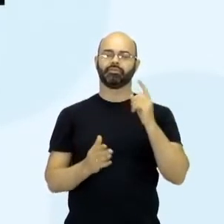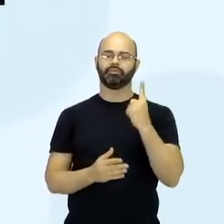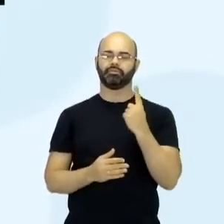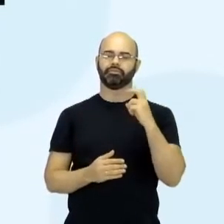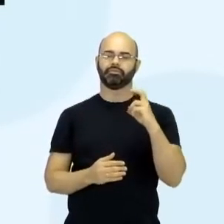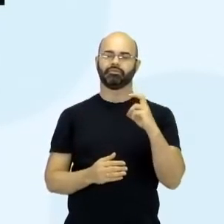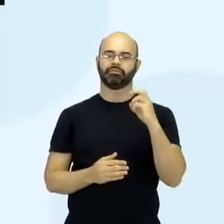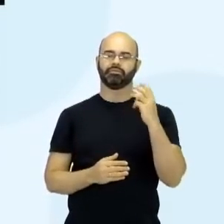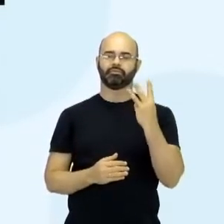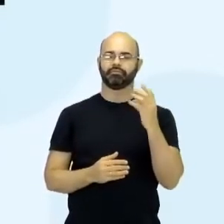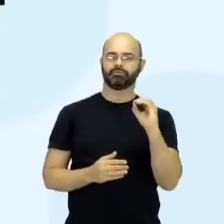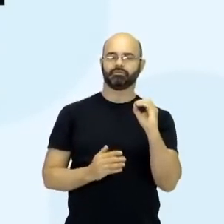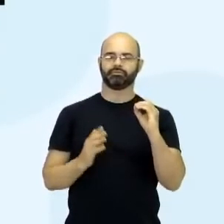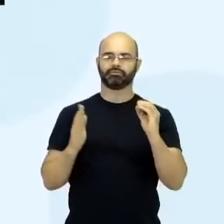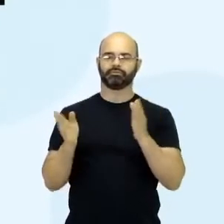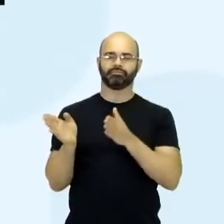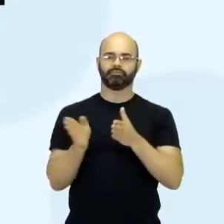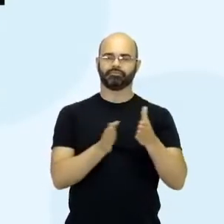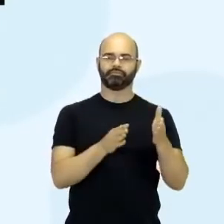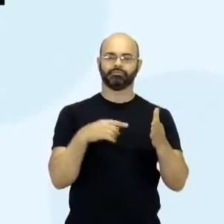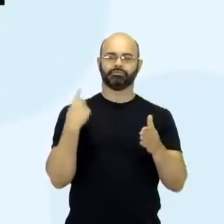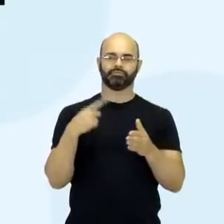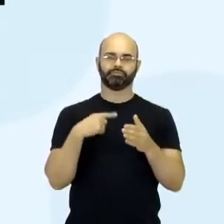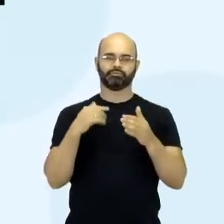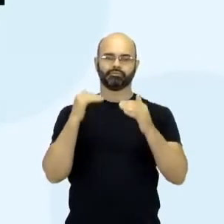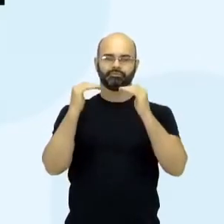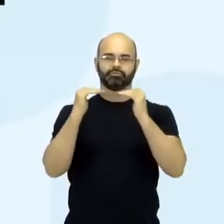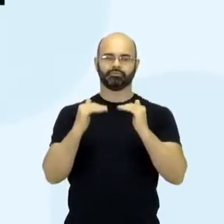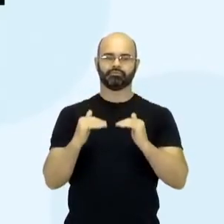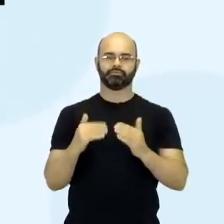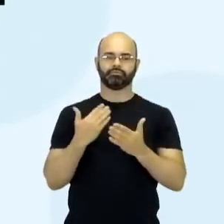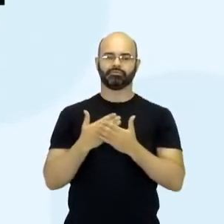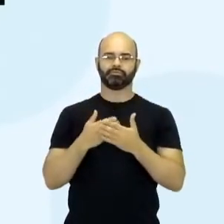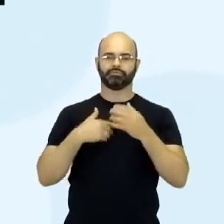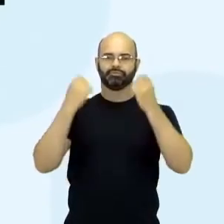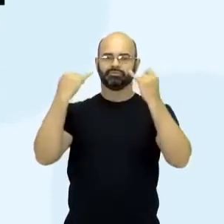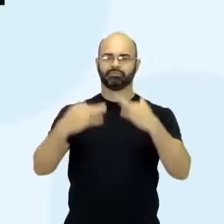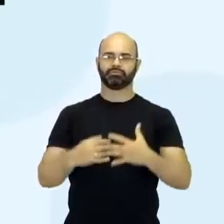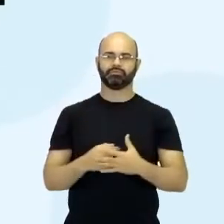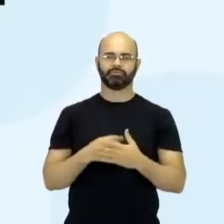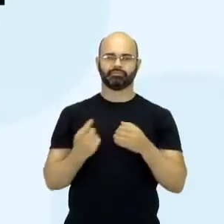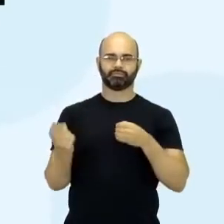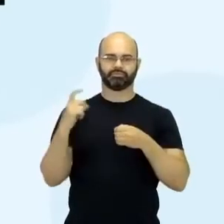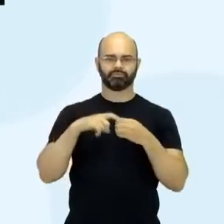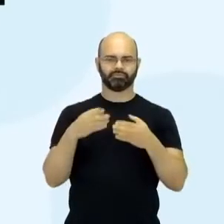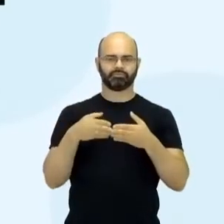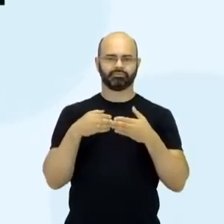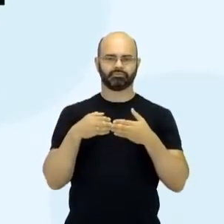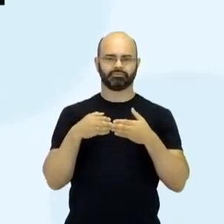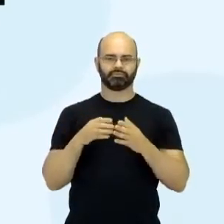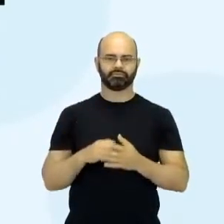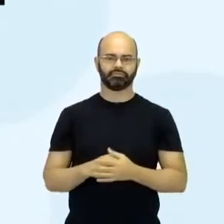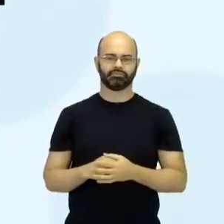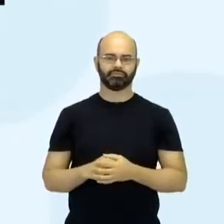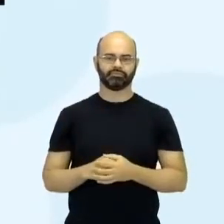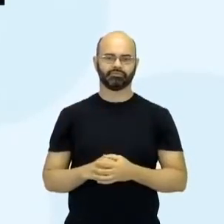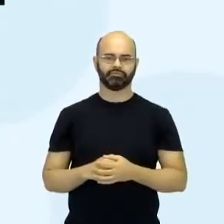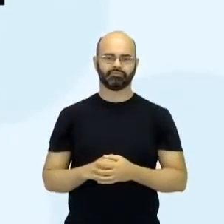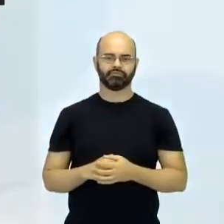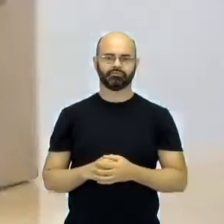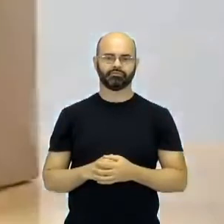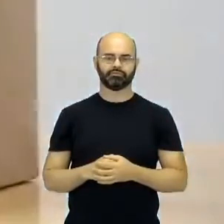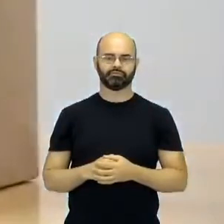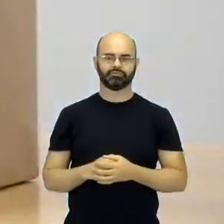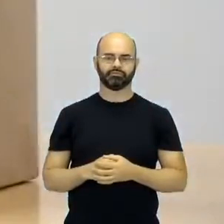que eu vou explicar aqui no Lapbook que nós fizemos na última aula. Eu até vou pedir para voltar aqui no Lapbook.